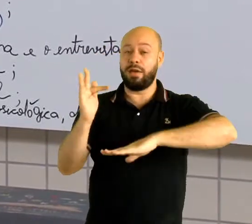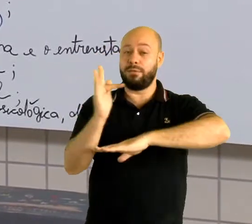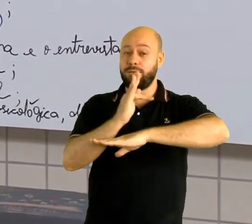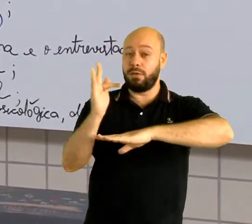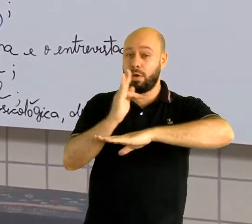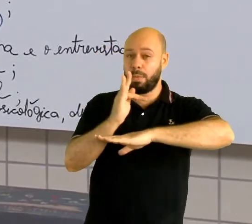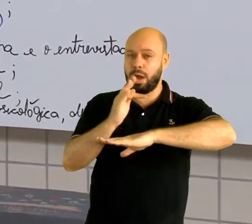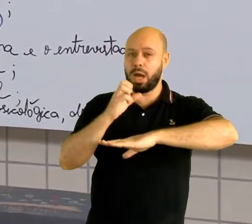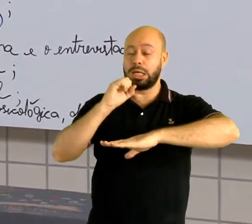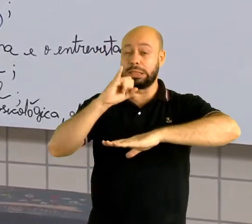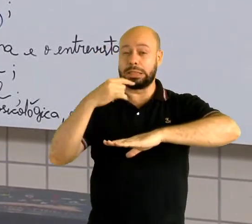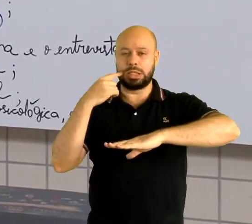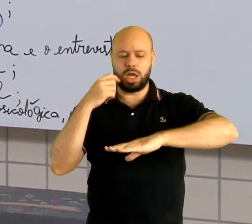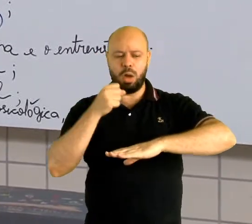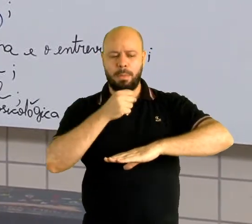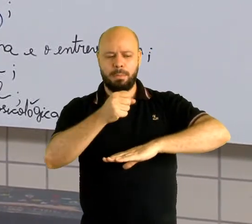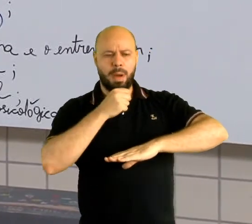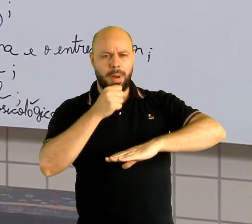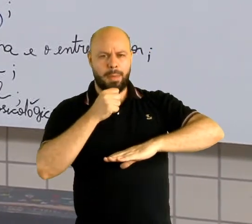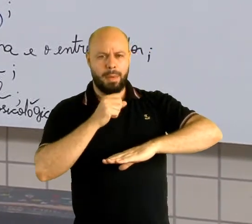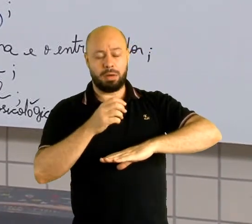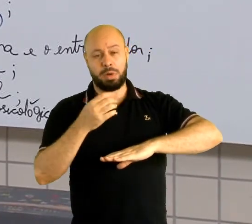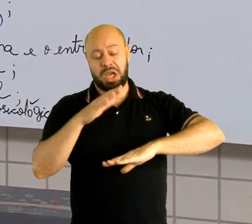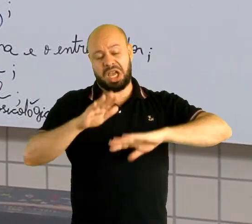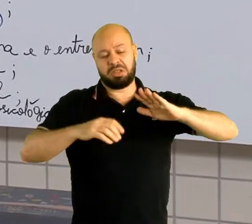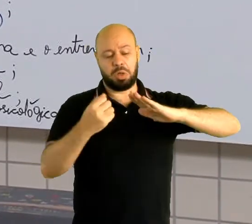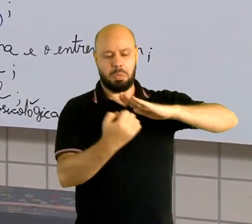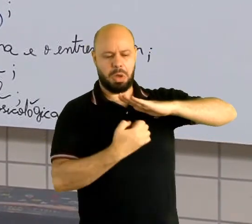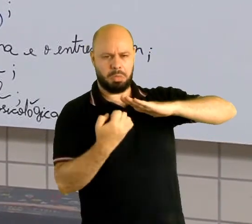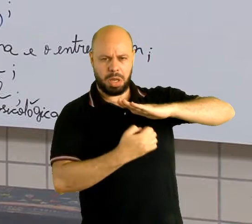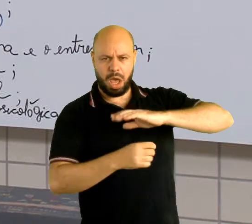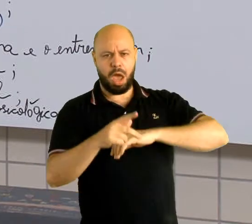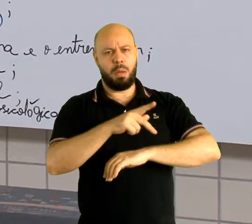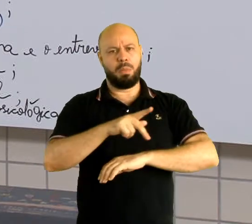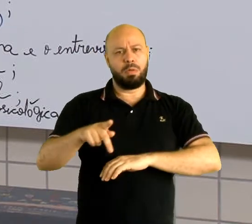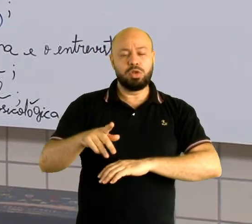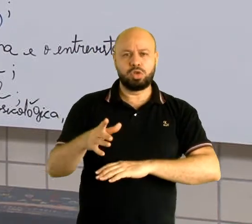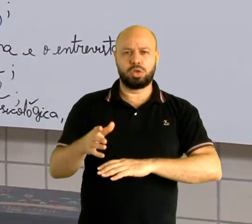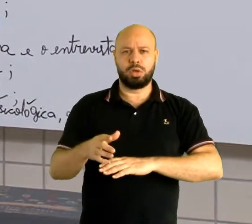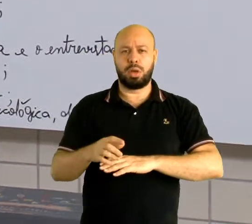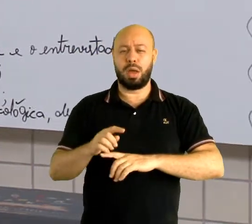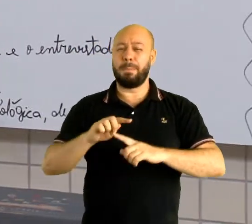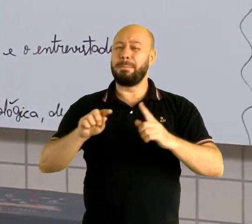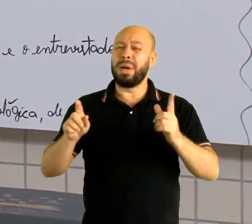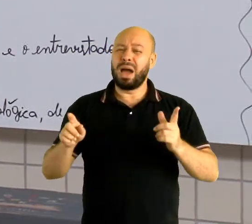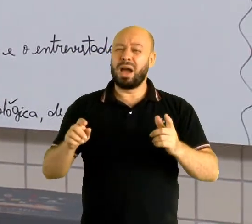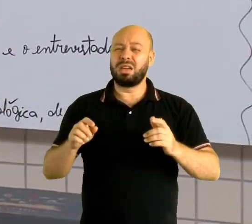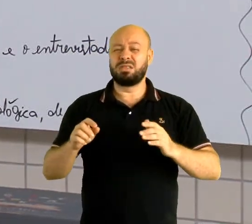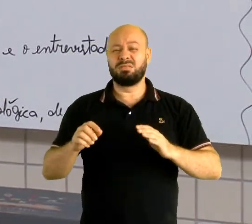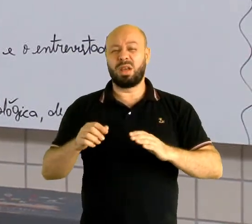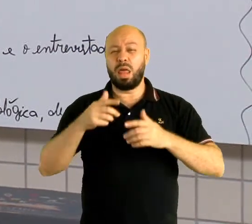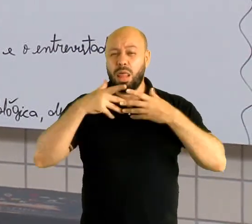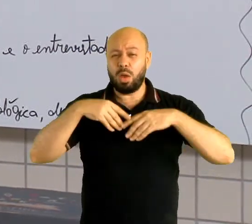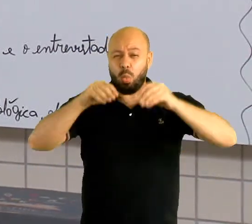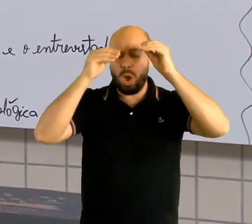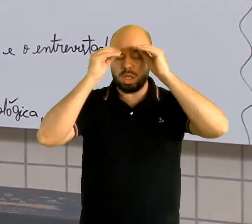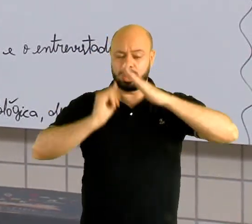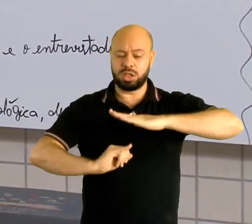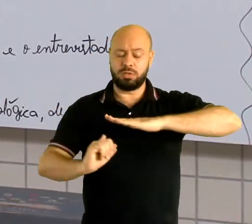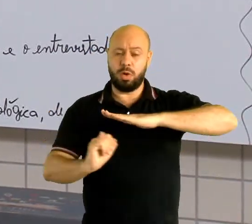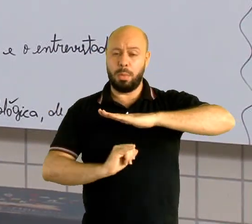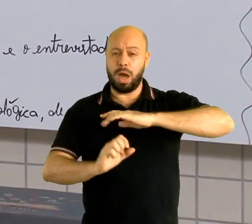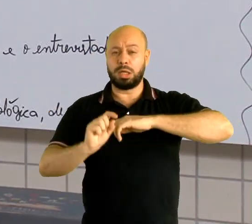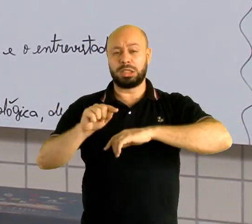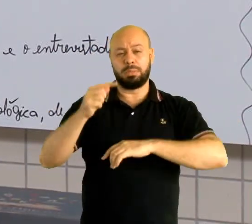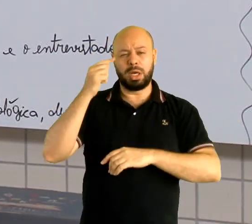vou entrevistar algum empresário, um professor. Já a linguagem mais informal, se você for entrevistar